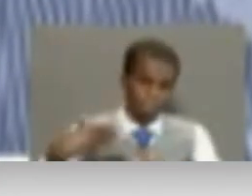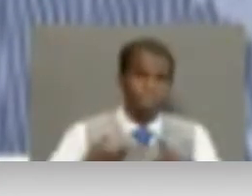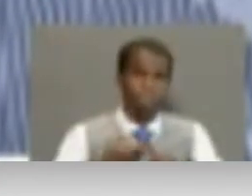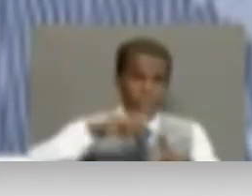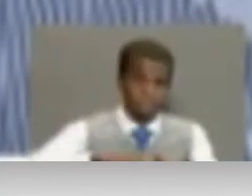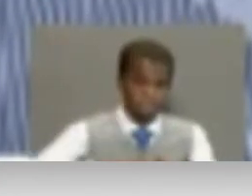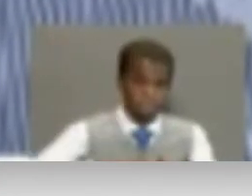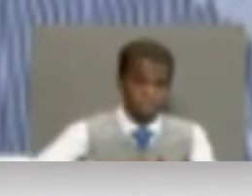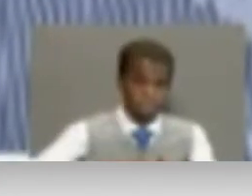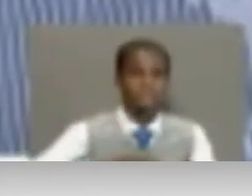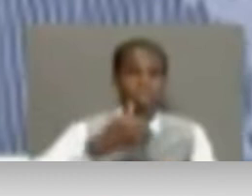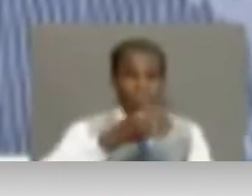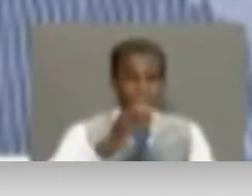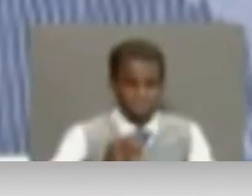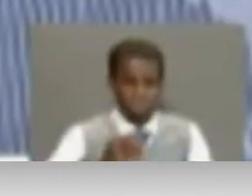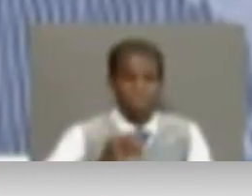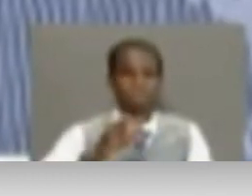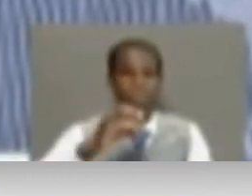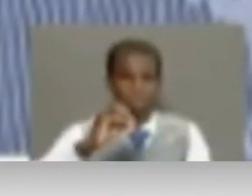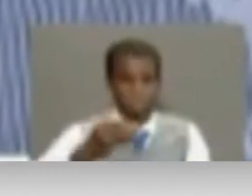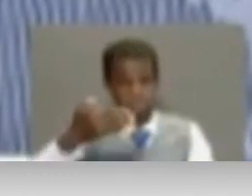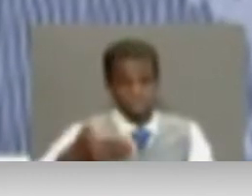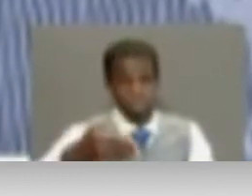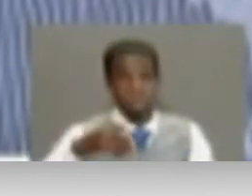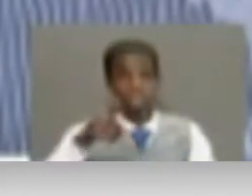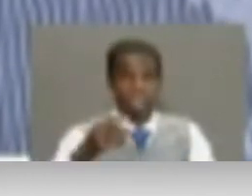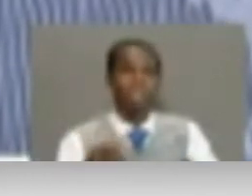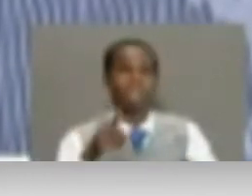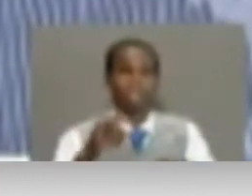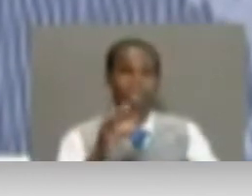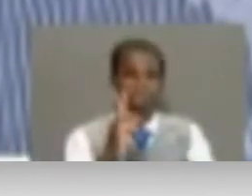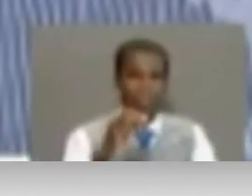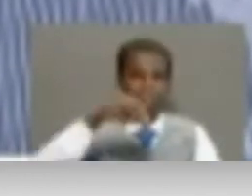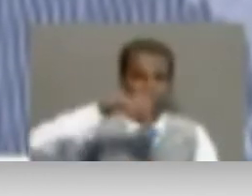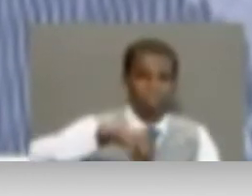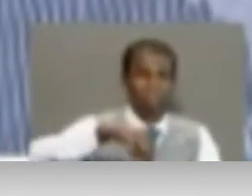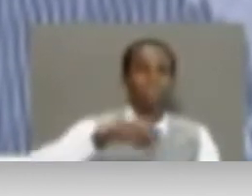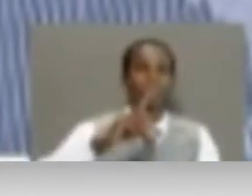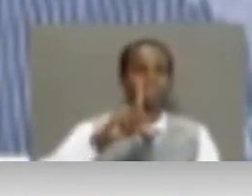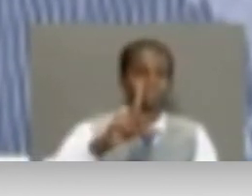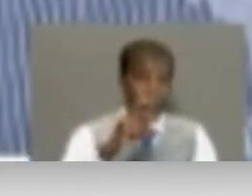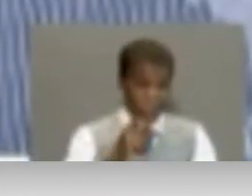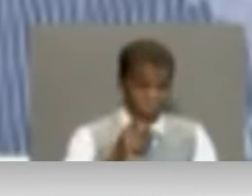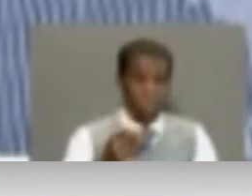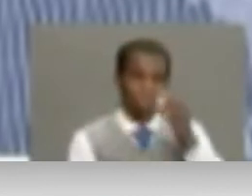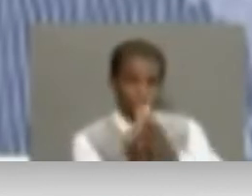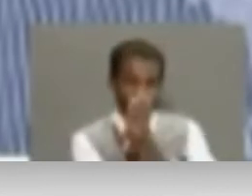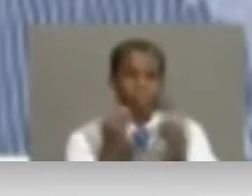2009. Em 2007, houve um congresso da FNLA e foi anulado em 2009. Em 2019, a FNLA